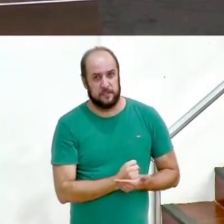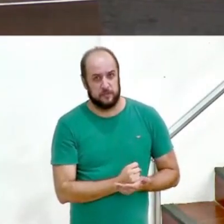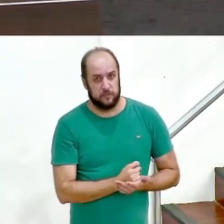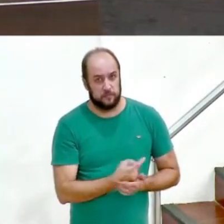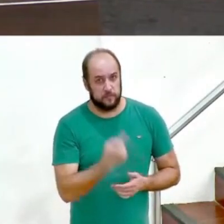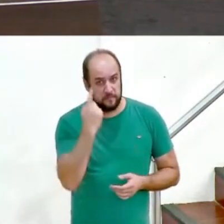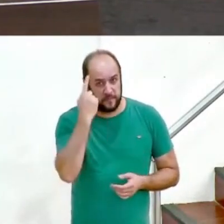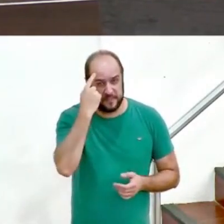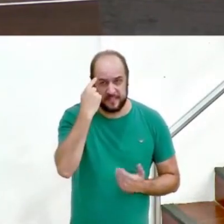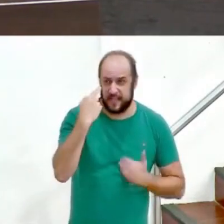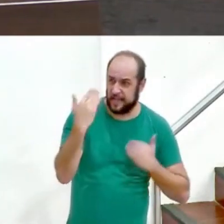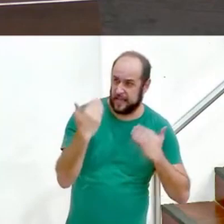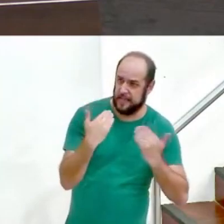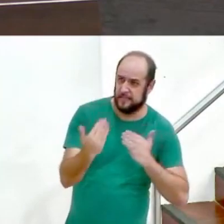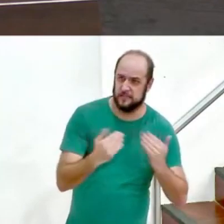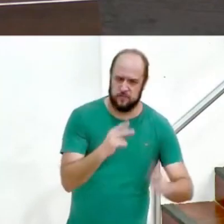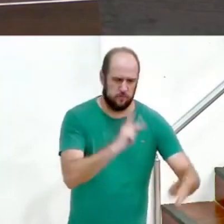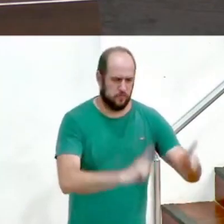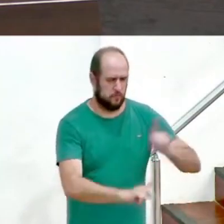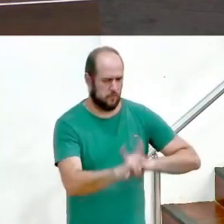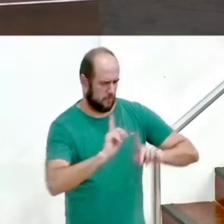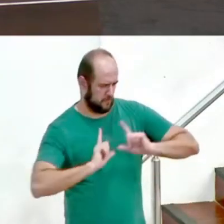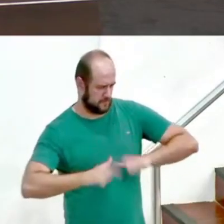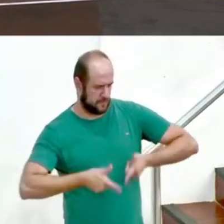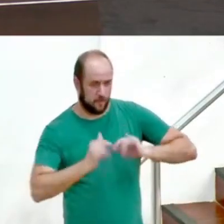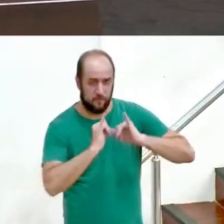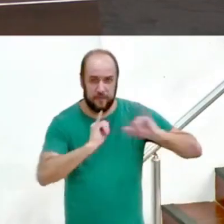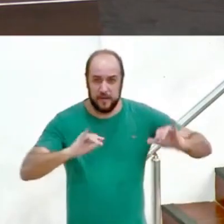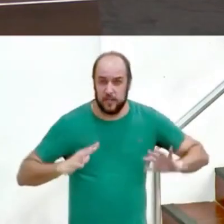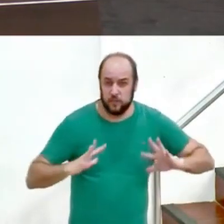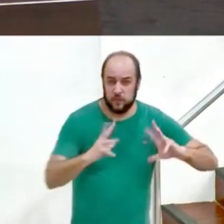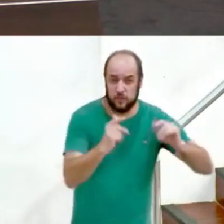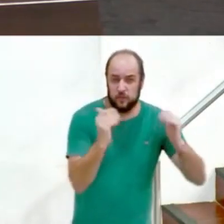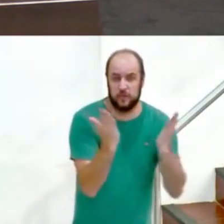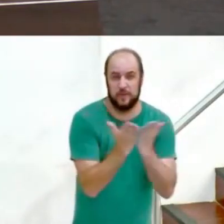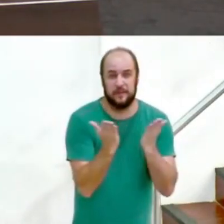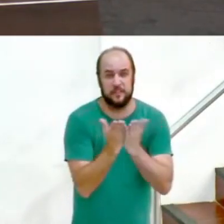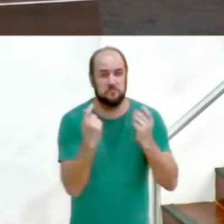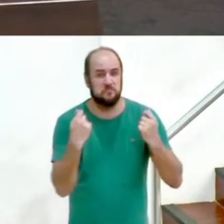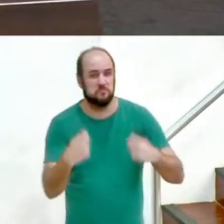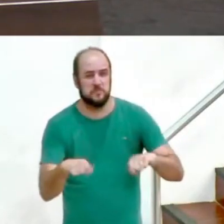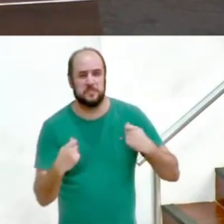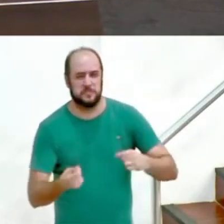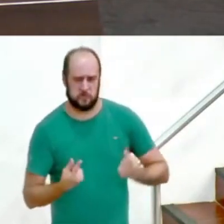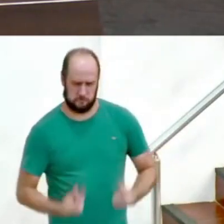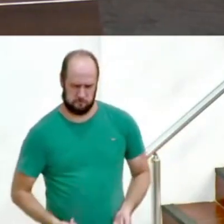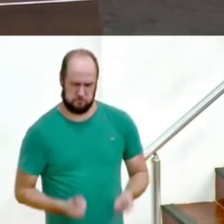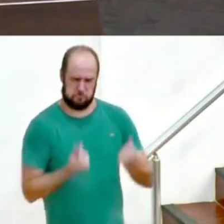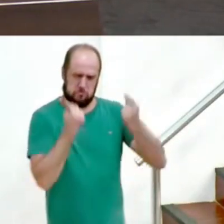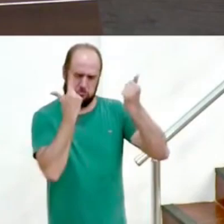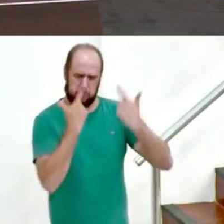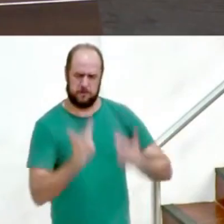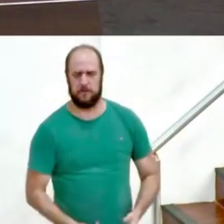neste relacionamento com o povo de Israel, para dizer que todo crente deve ser próspero